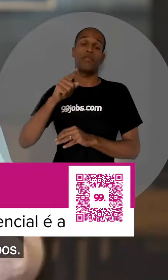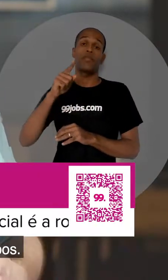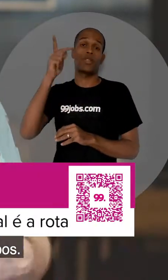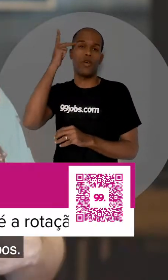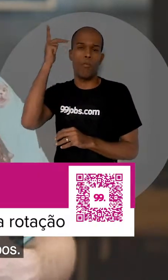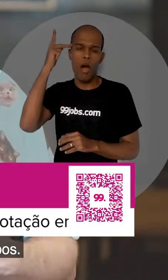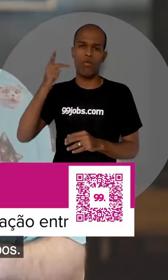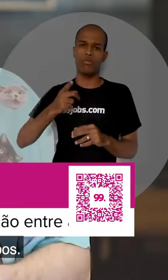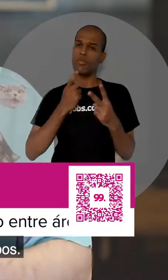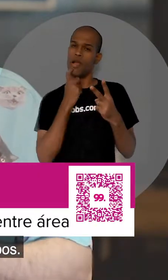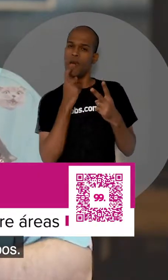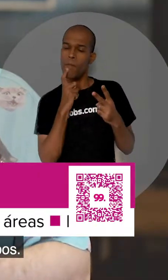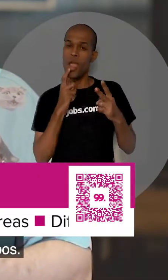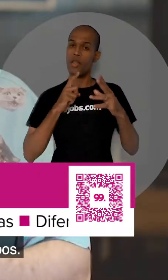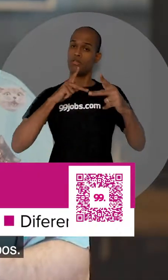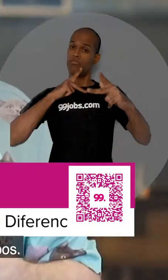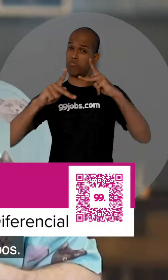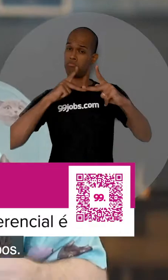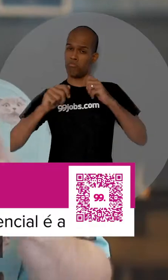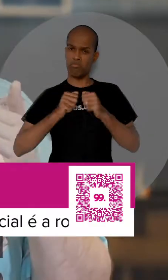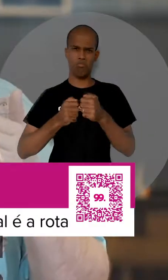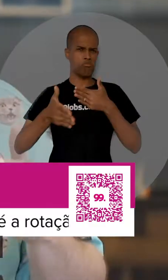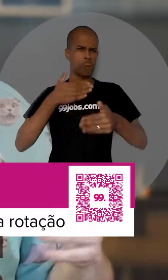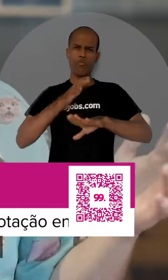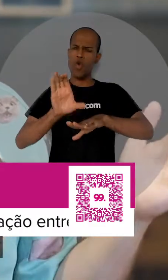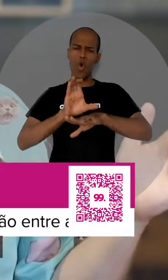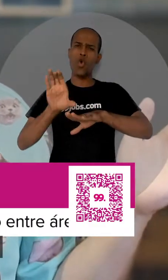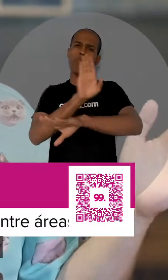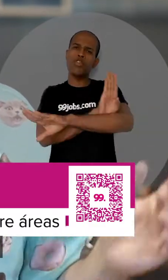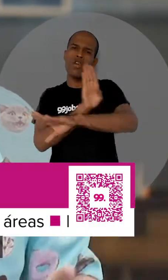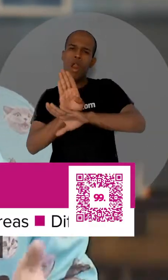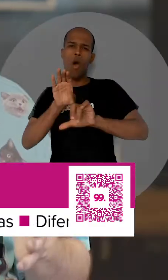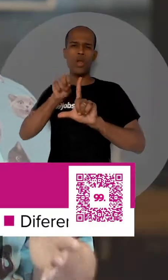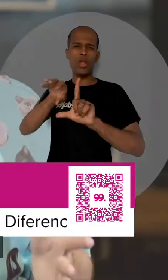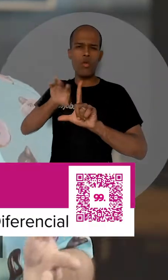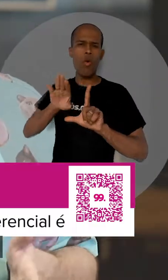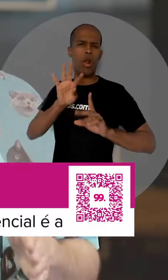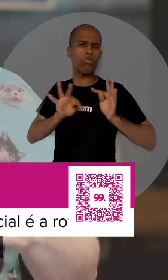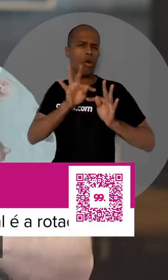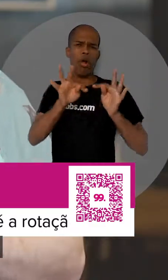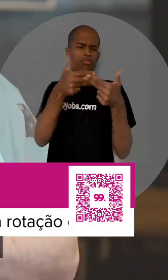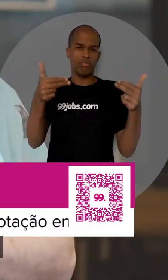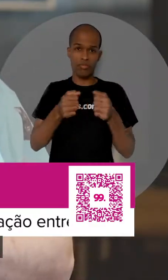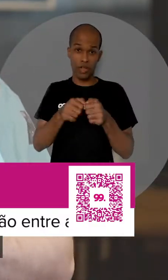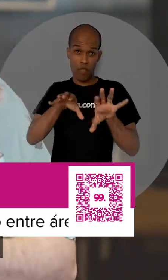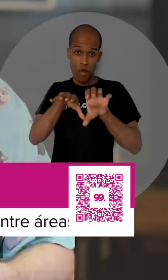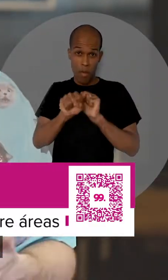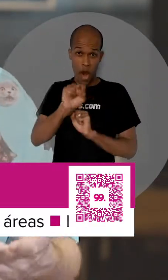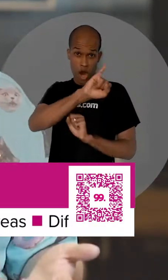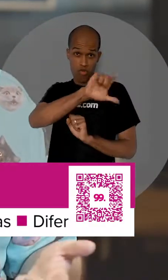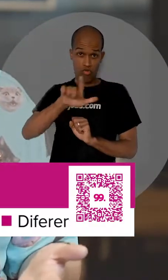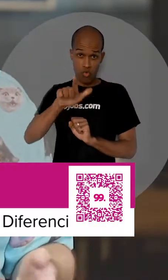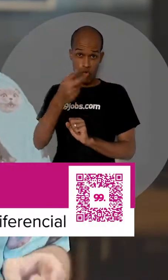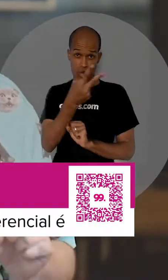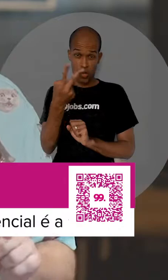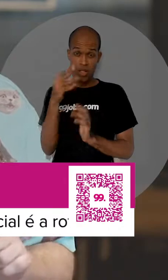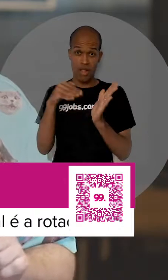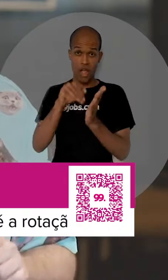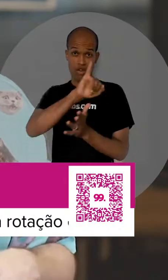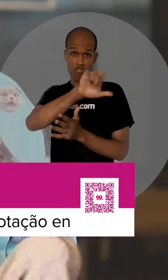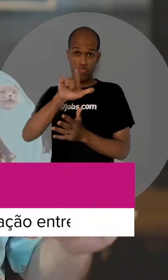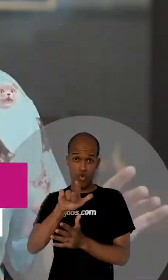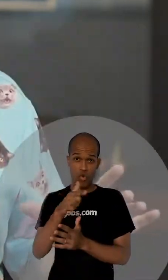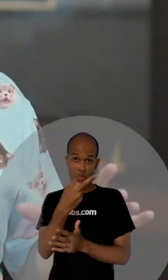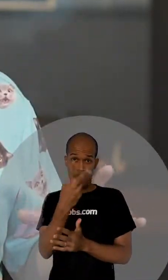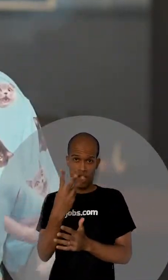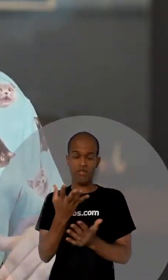são para São Paulo, Campinas e São José dos Campos. Vale qualquer curso de bacharel, licenciatura ou tecnólogo. Quem se forma entre julho de